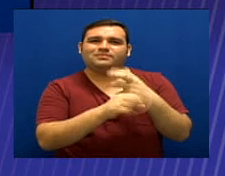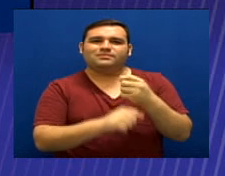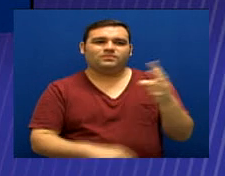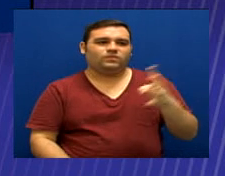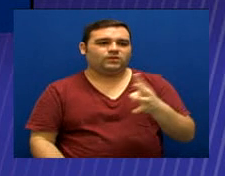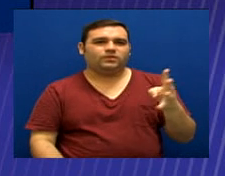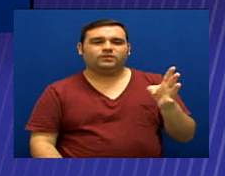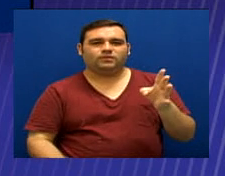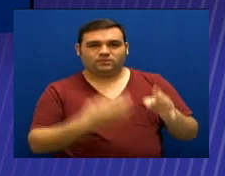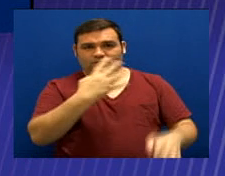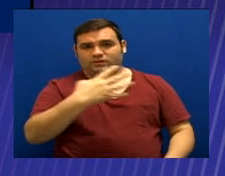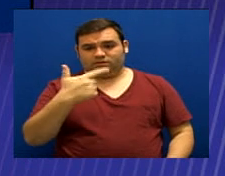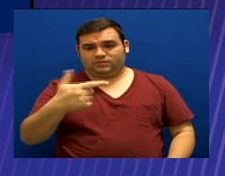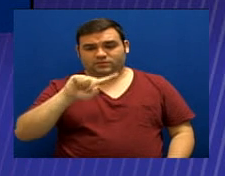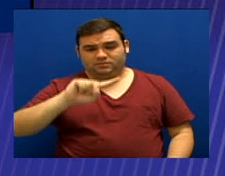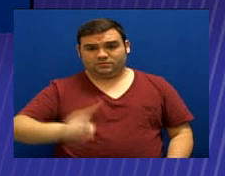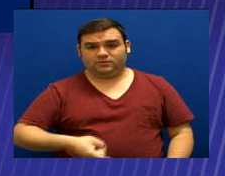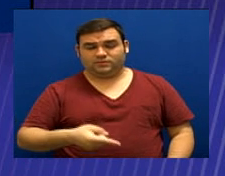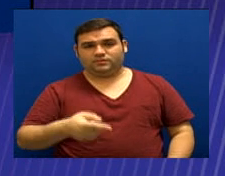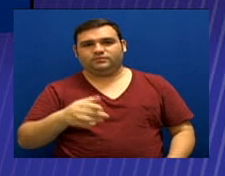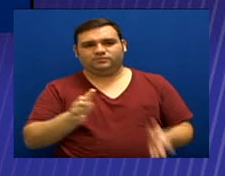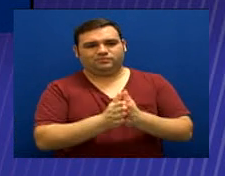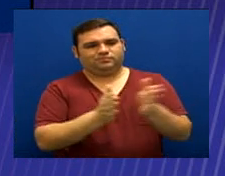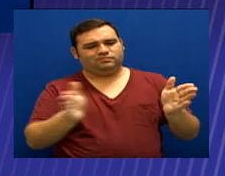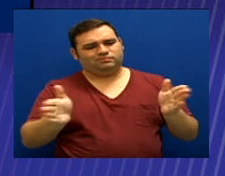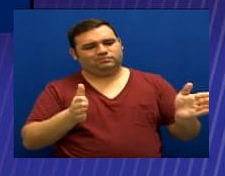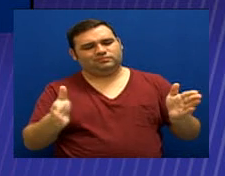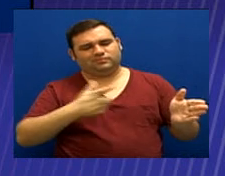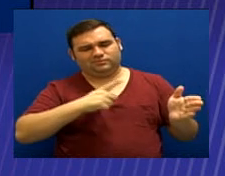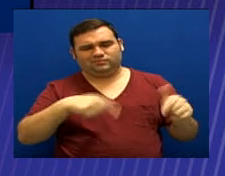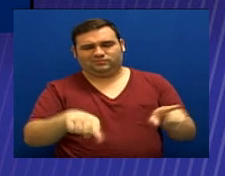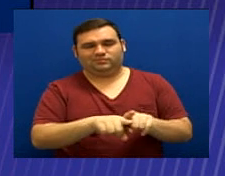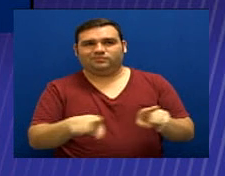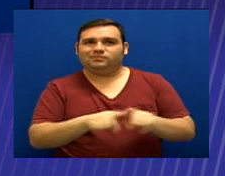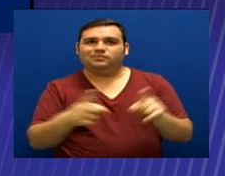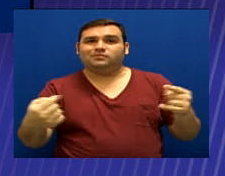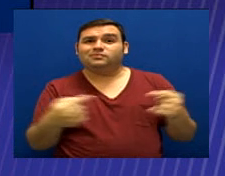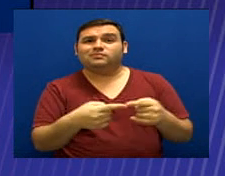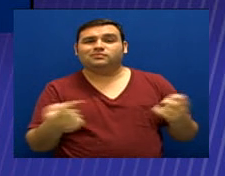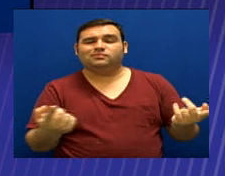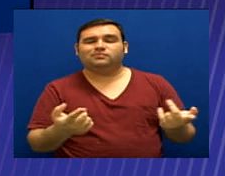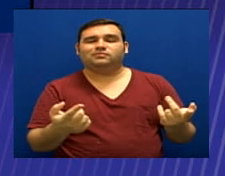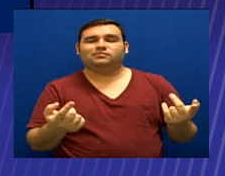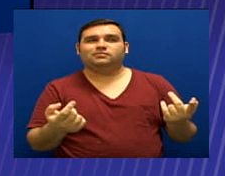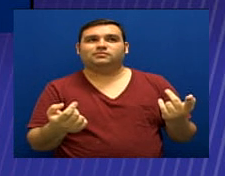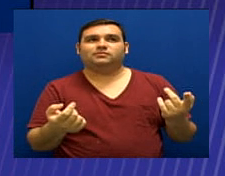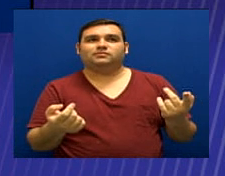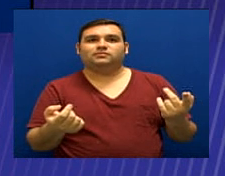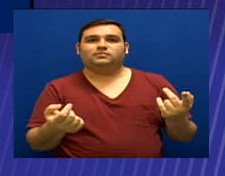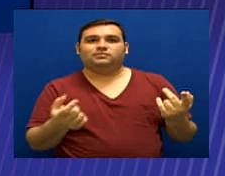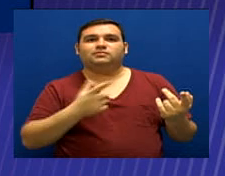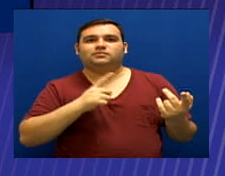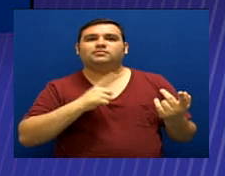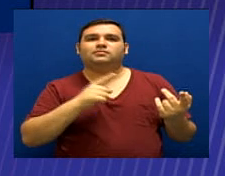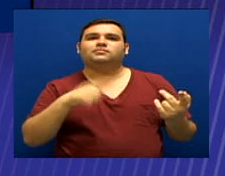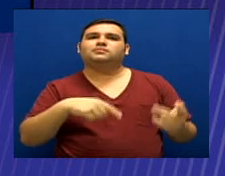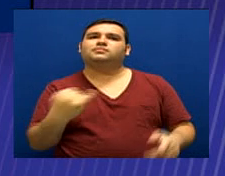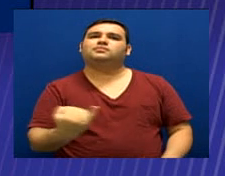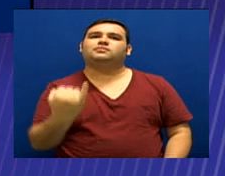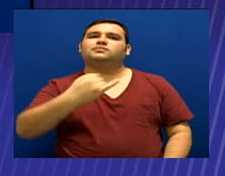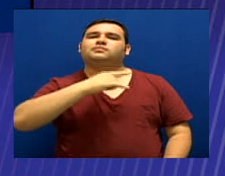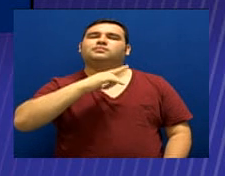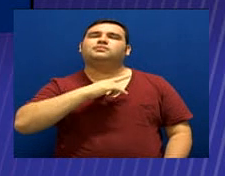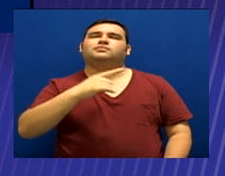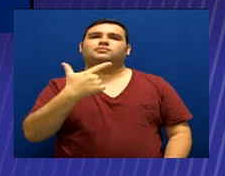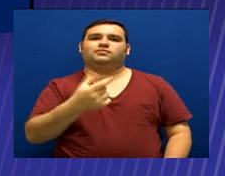44 e 42 milhões nesse período então é o que se esse significativo é é bastante significativa essa